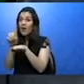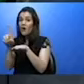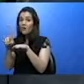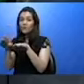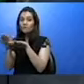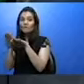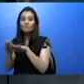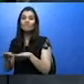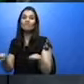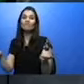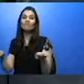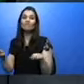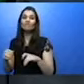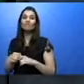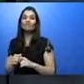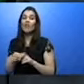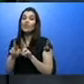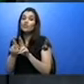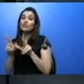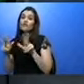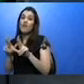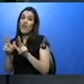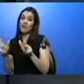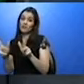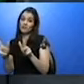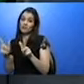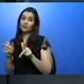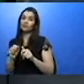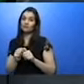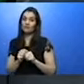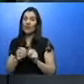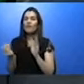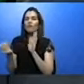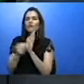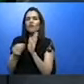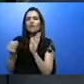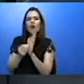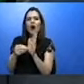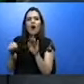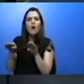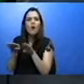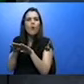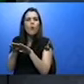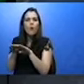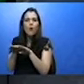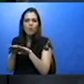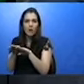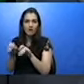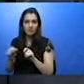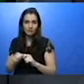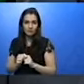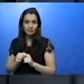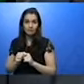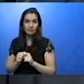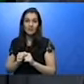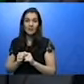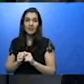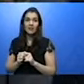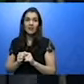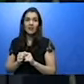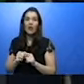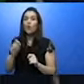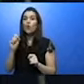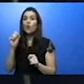desacordo, falta de igualdade. O que distingue uma coisa de outra. O que que